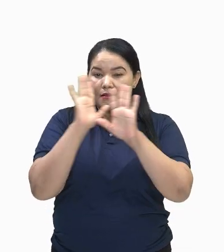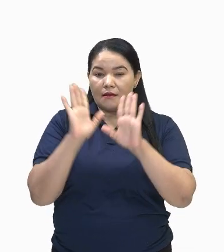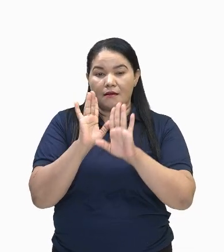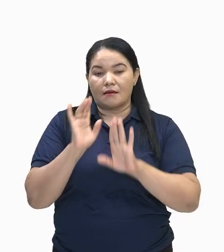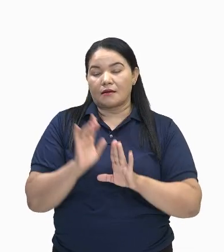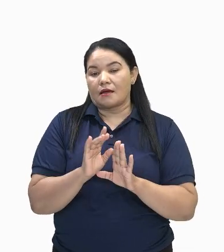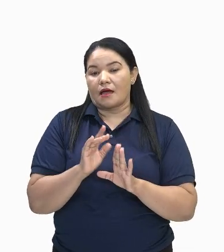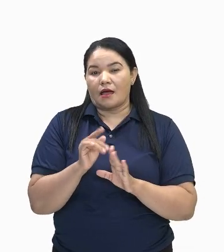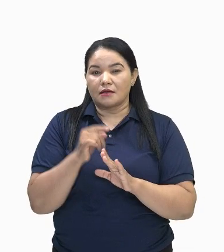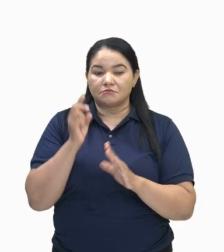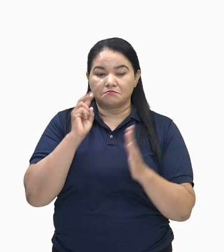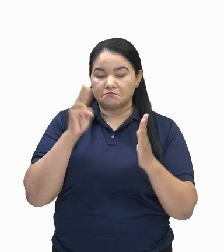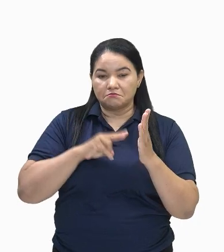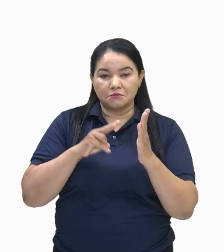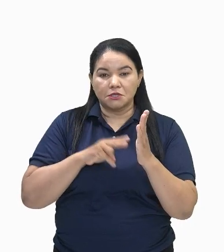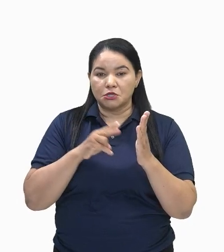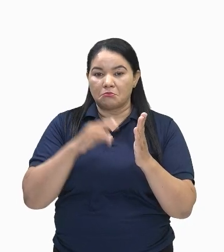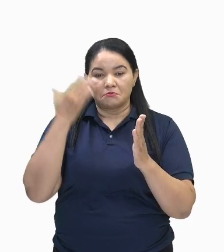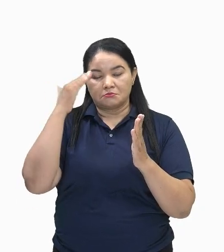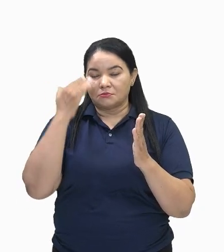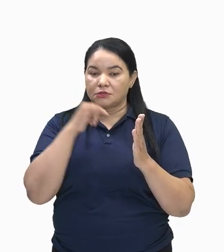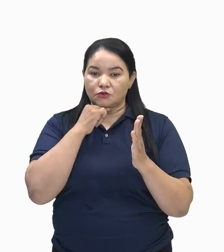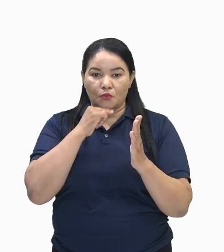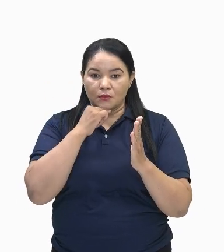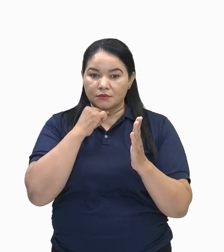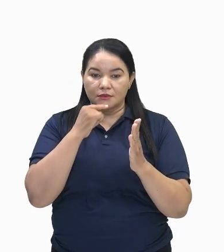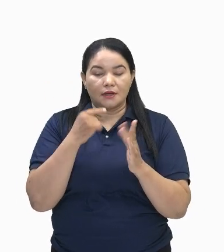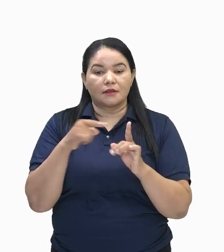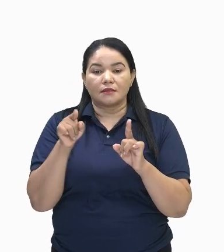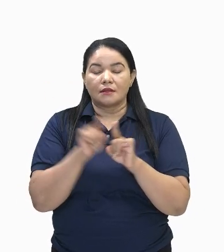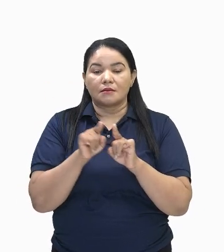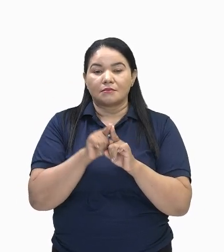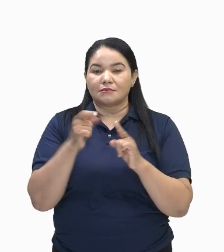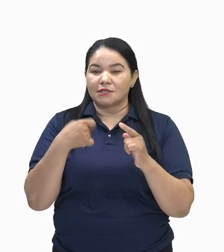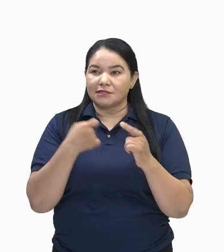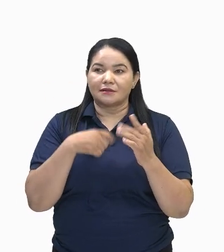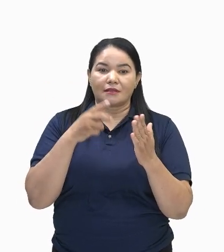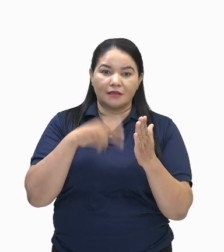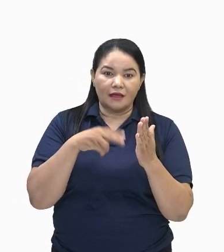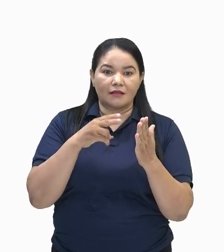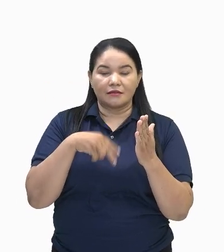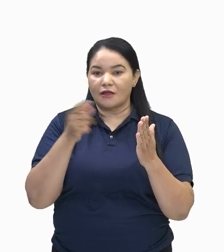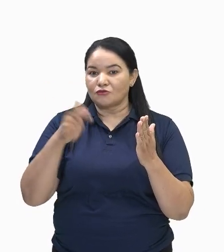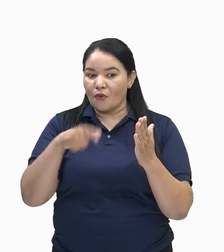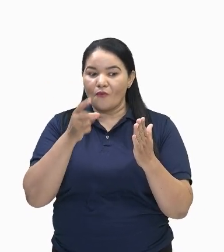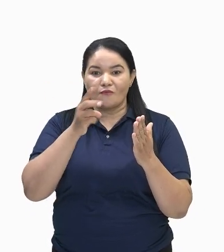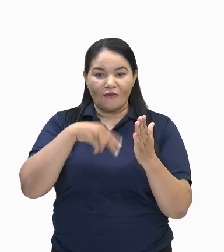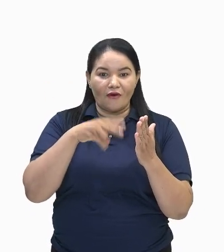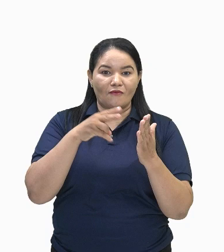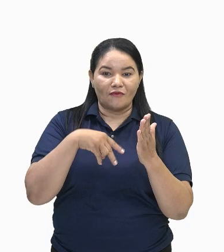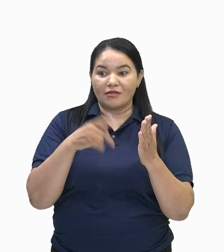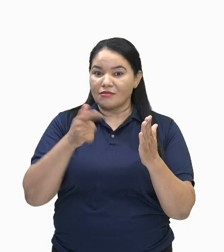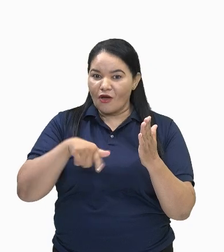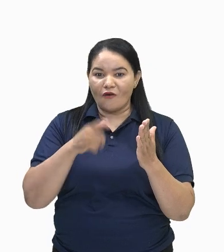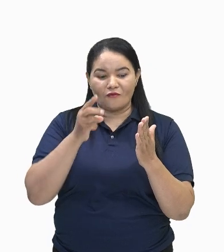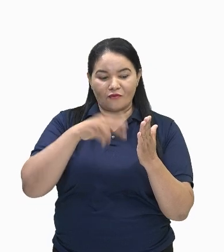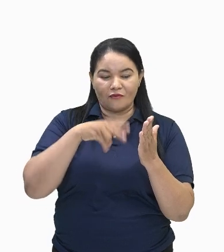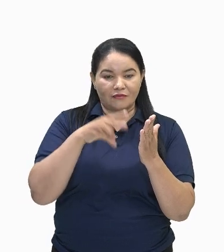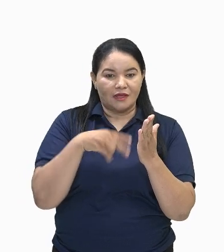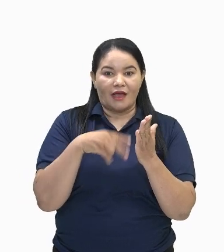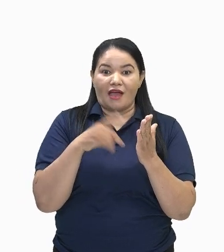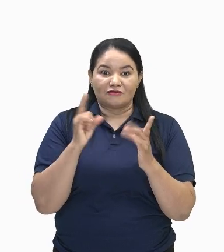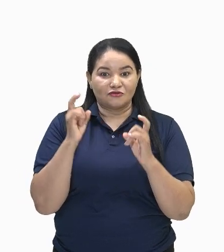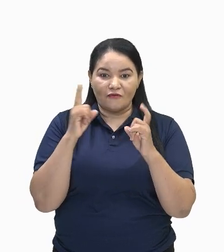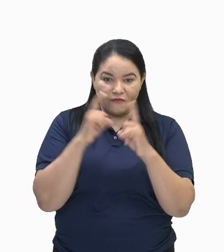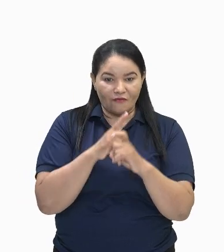vai entender, né? Você vai precisar ler 3, 4 vezes, ainda vai ter, né,